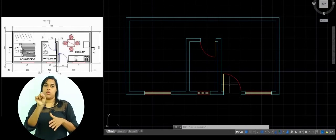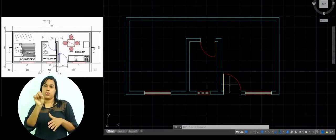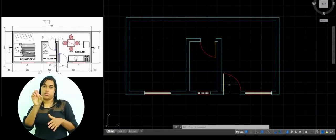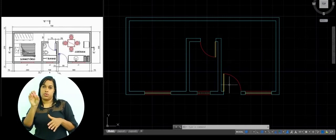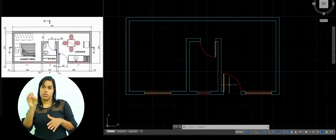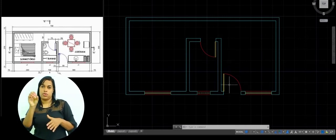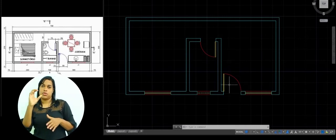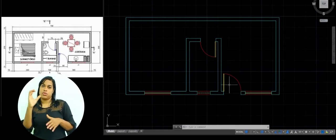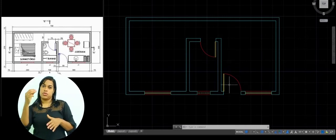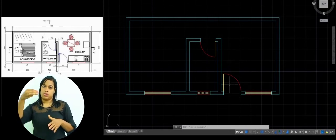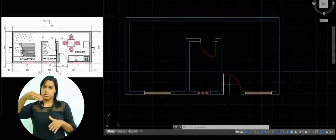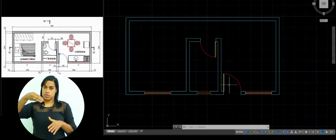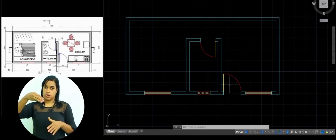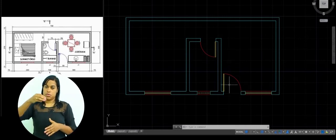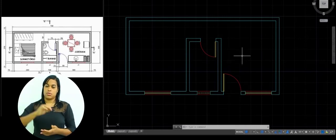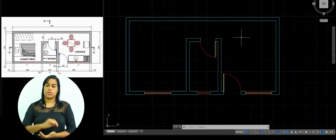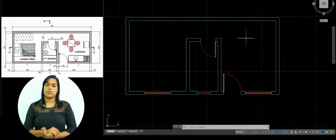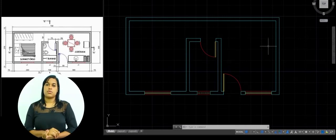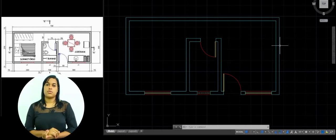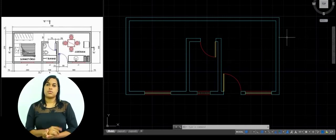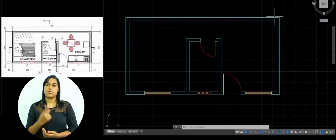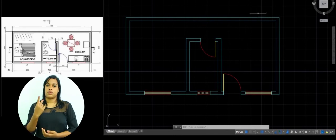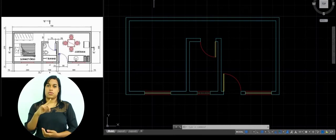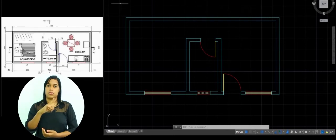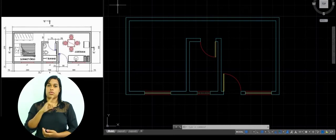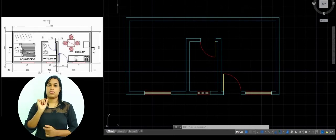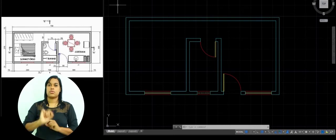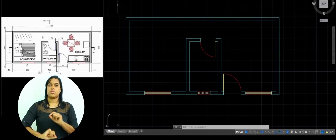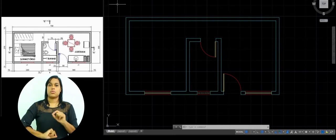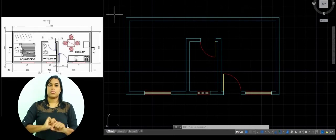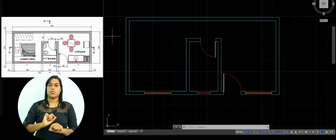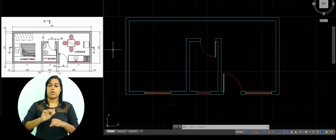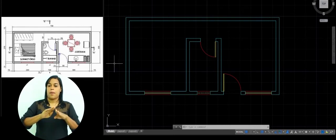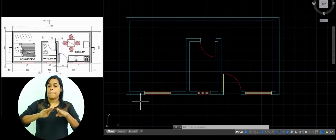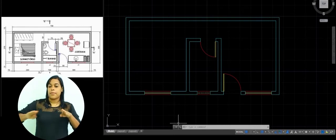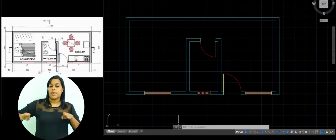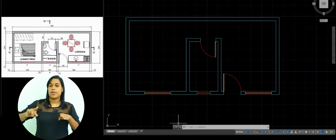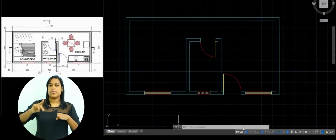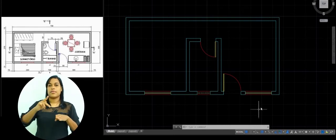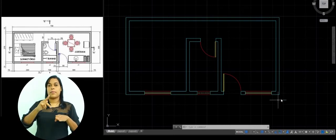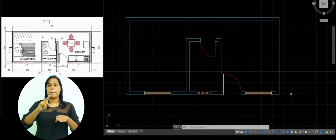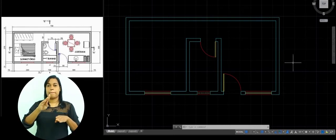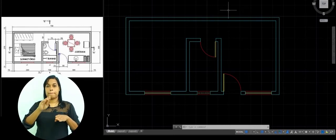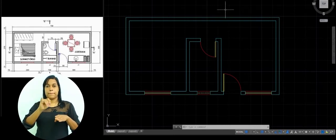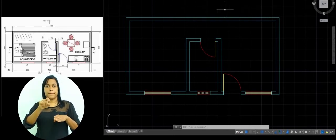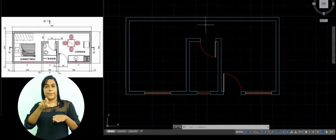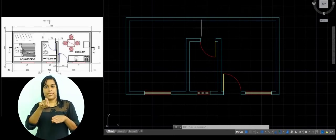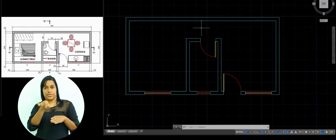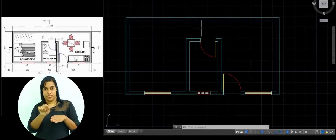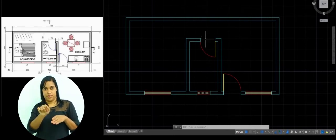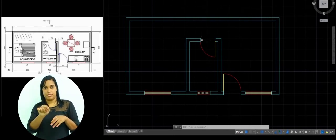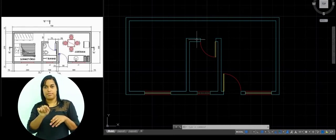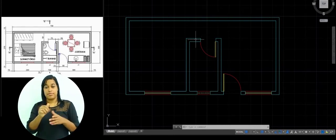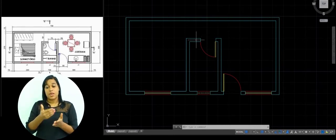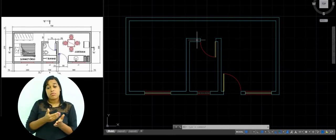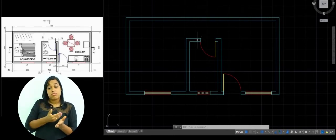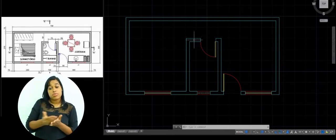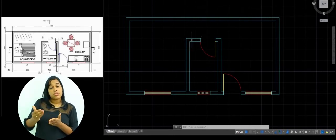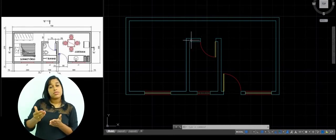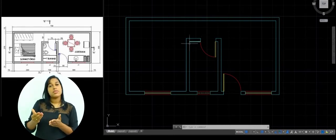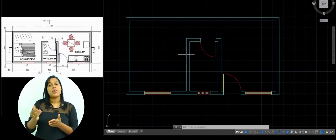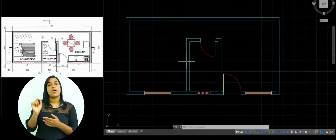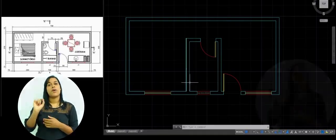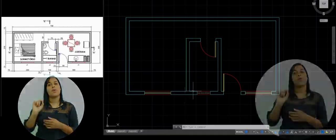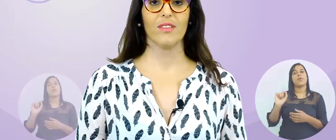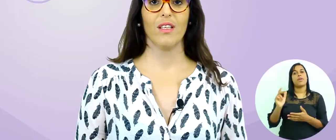de 0,80 centímetros. E aqui nós temos então a planta baixa, o desenho inicial